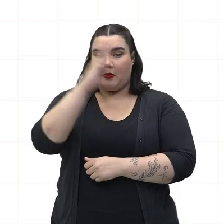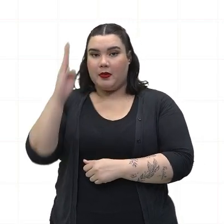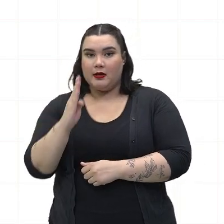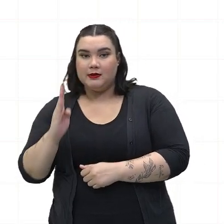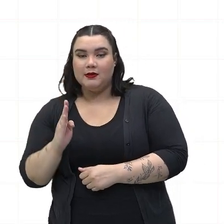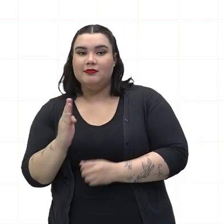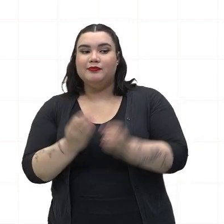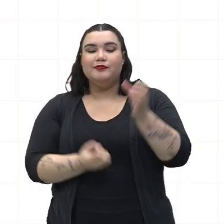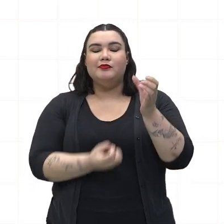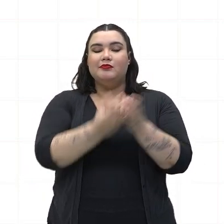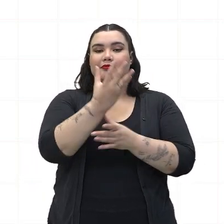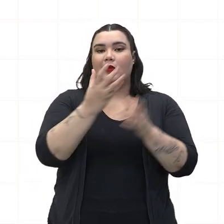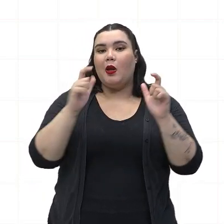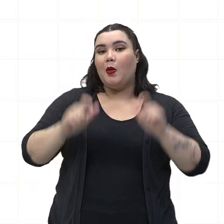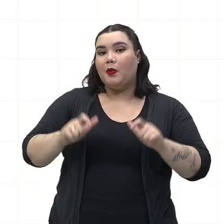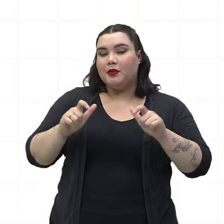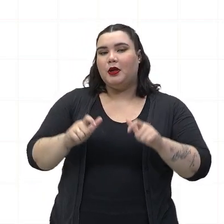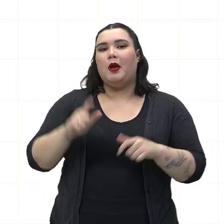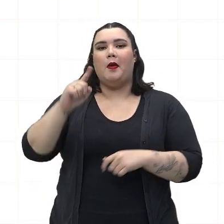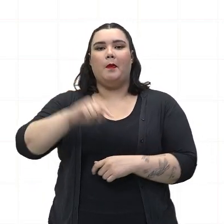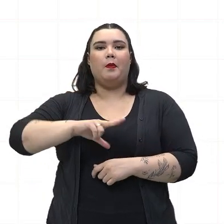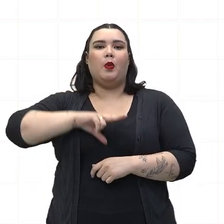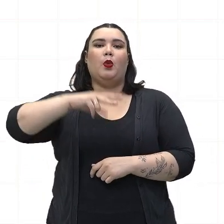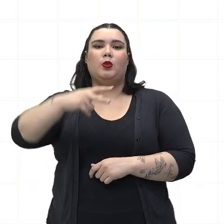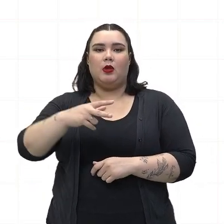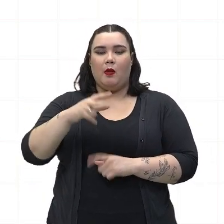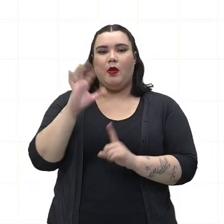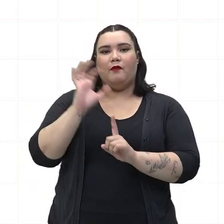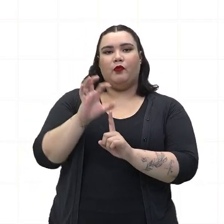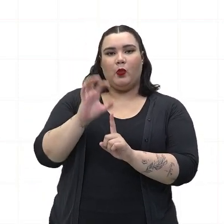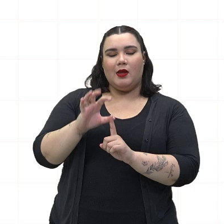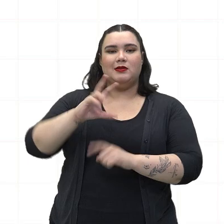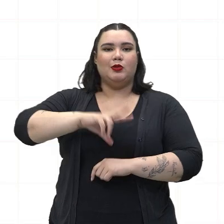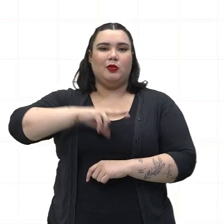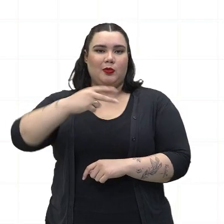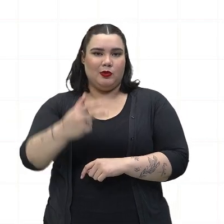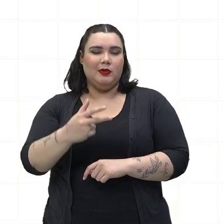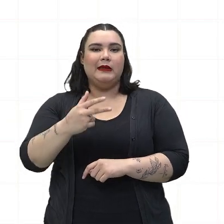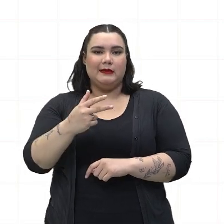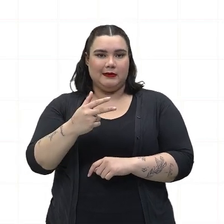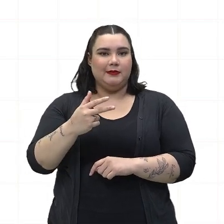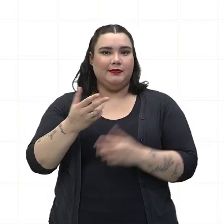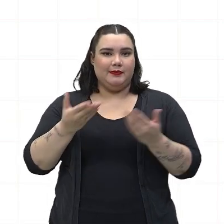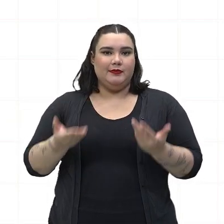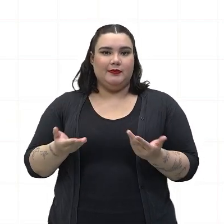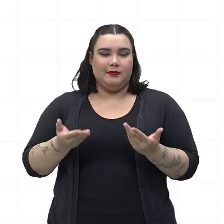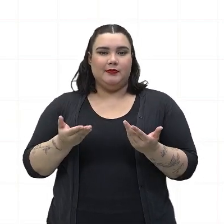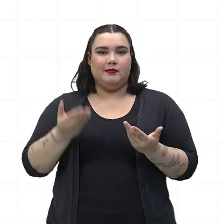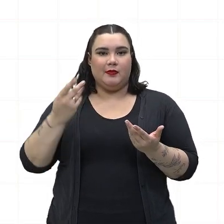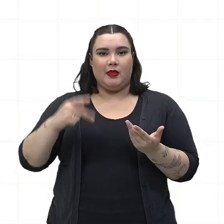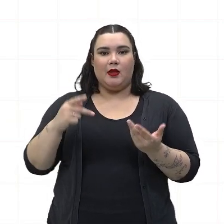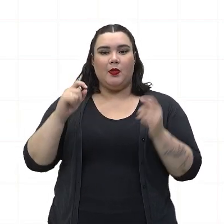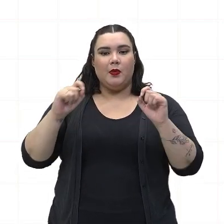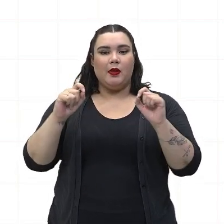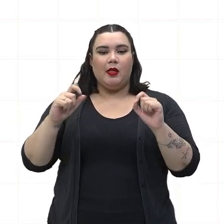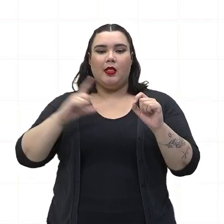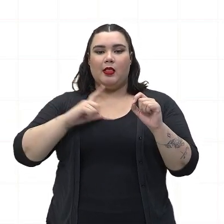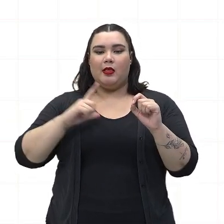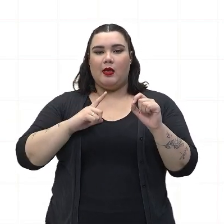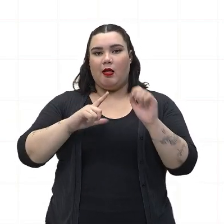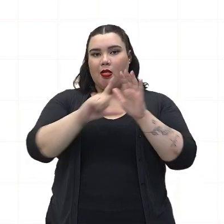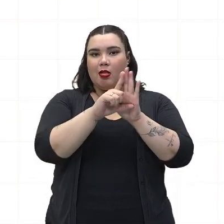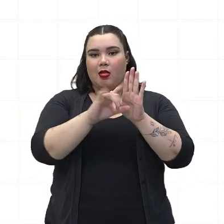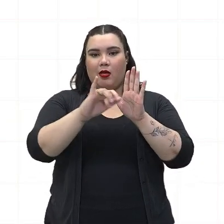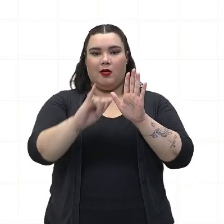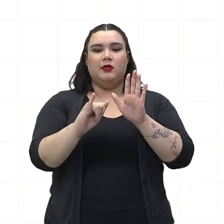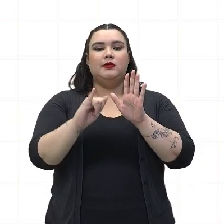de onde? De Portugal, com interferência dos portugueses especificamente aqui no que tinha respeito às